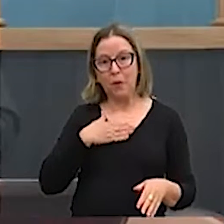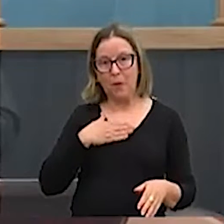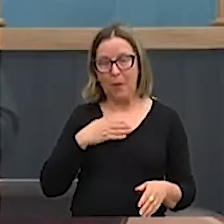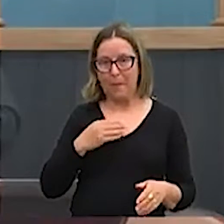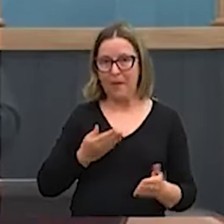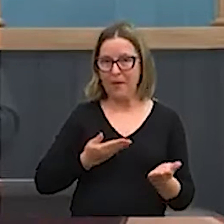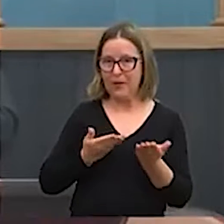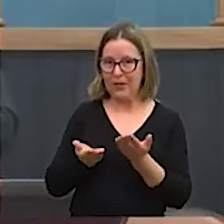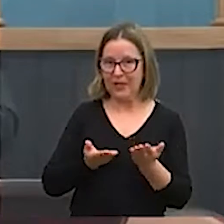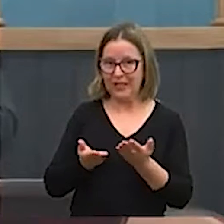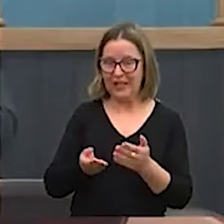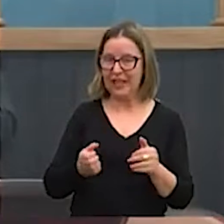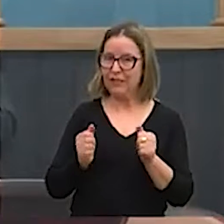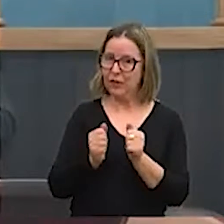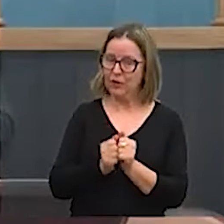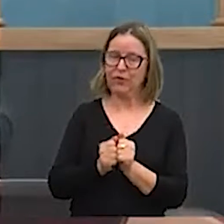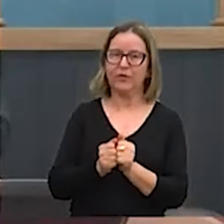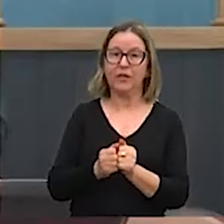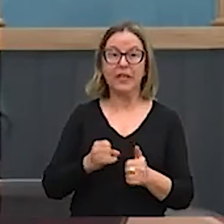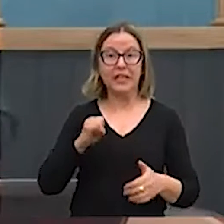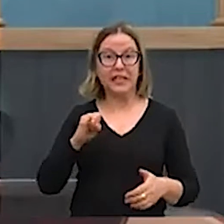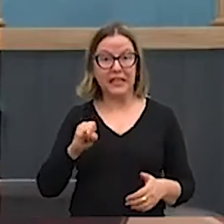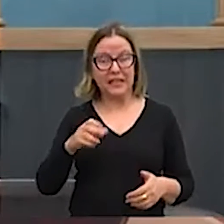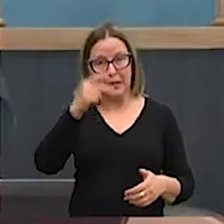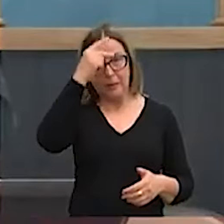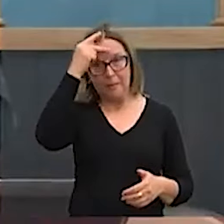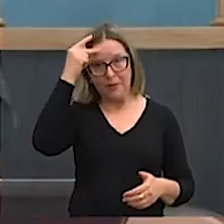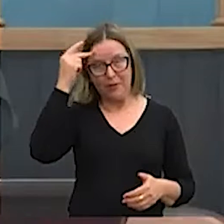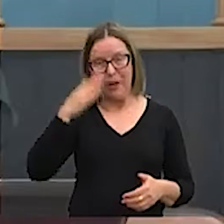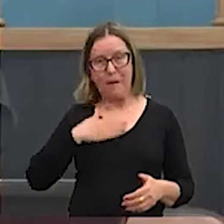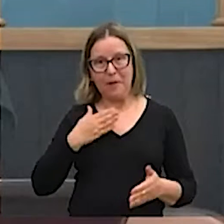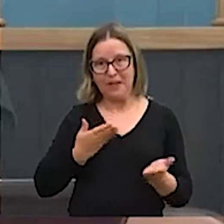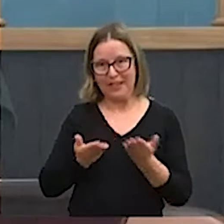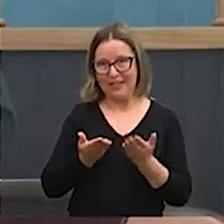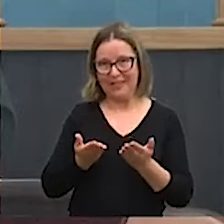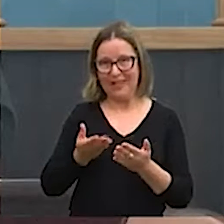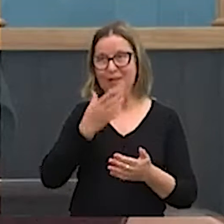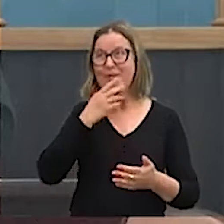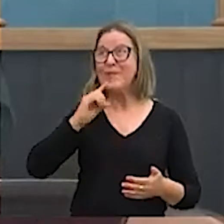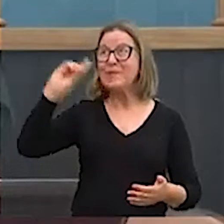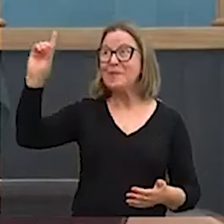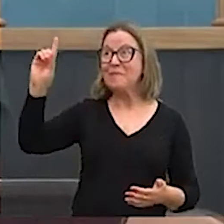se alguém me servir, o Pai o honrará.